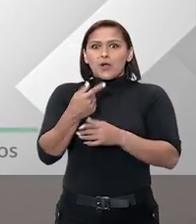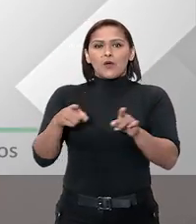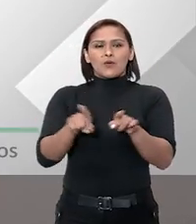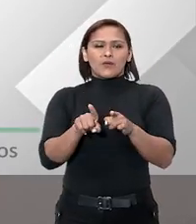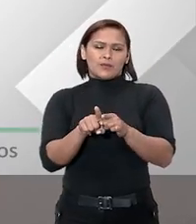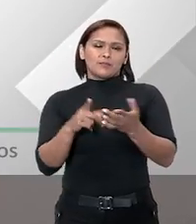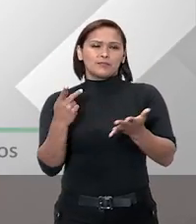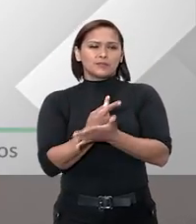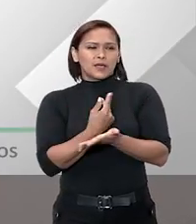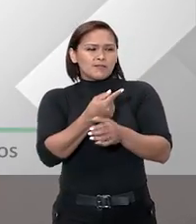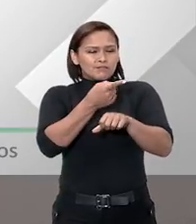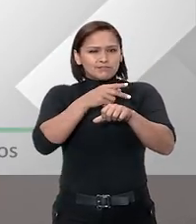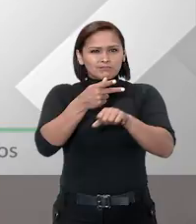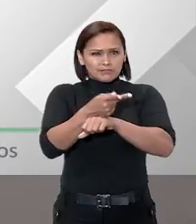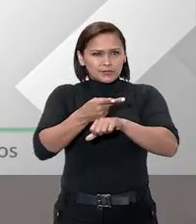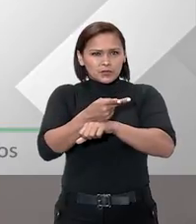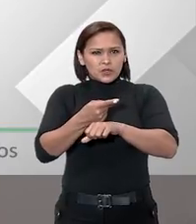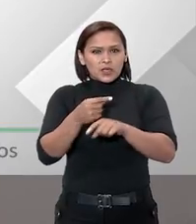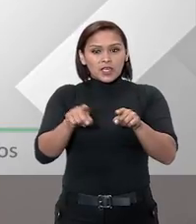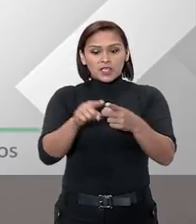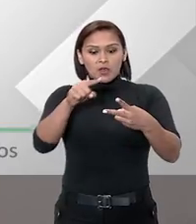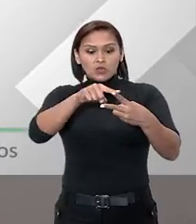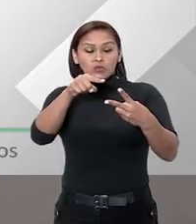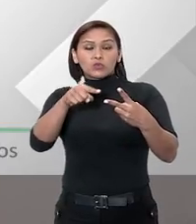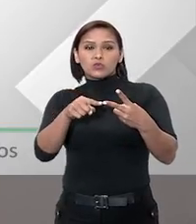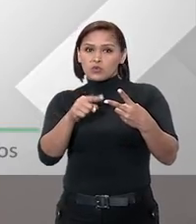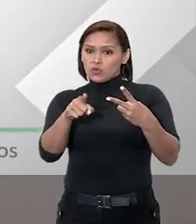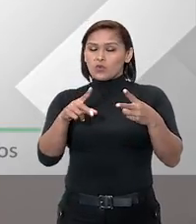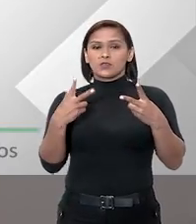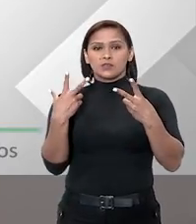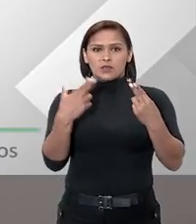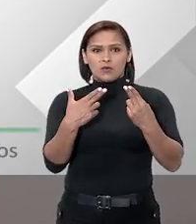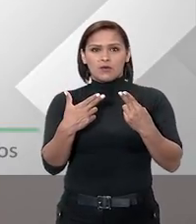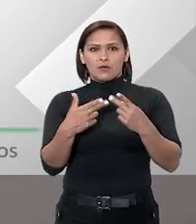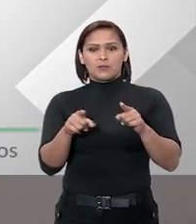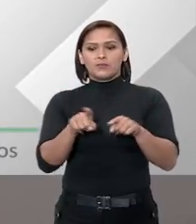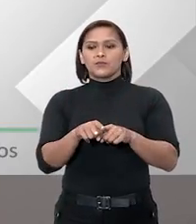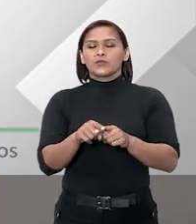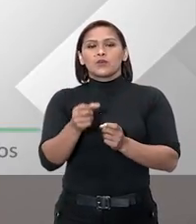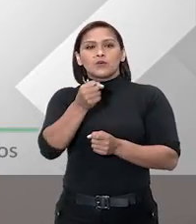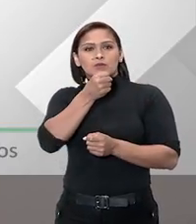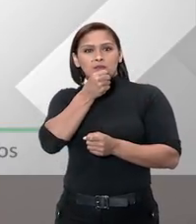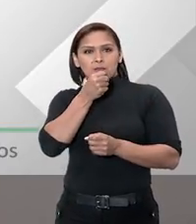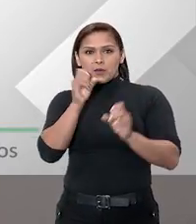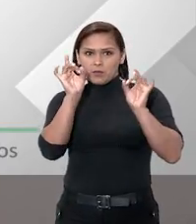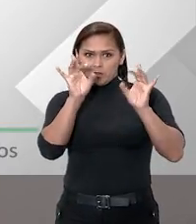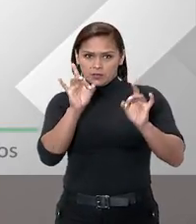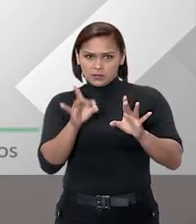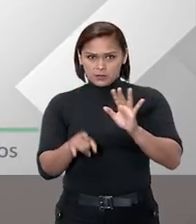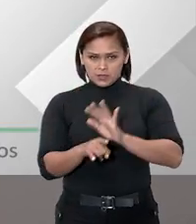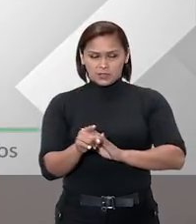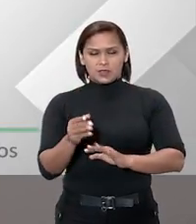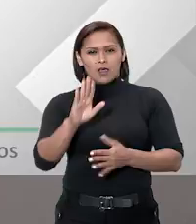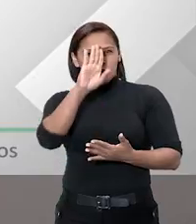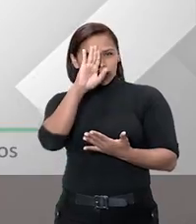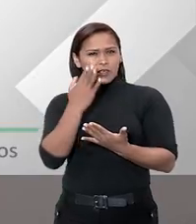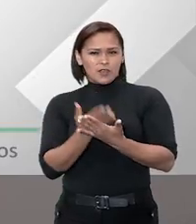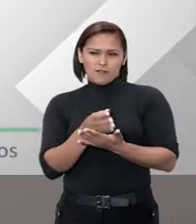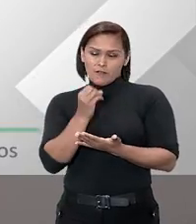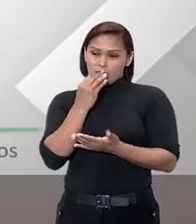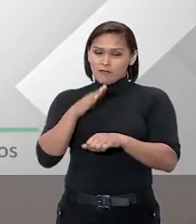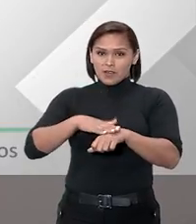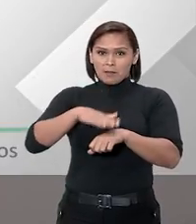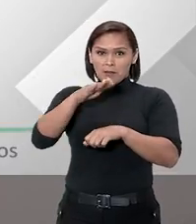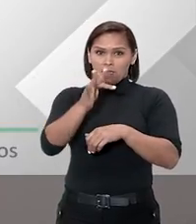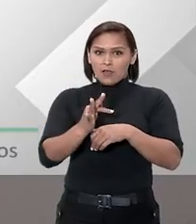né? Então, ela institui duas formas igualmente válidas, o depoimento especial, que eu acredito que a gente vai falar um